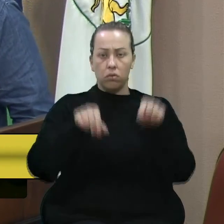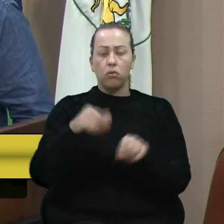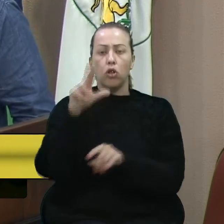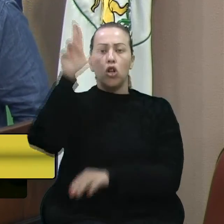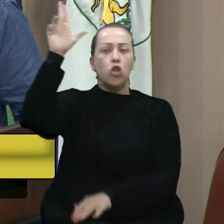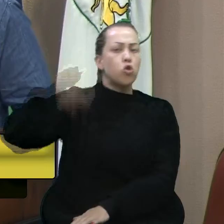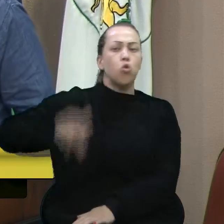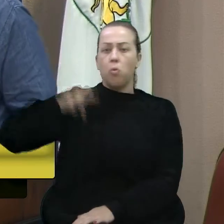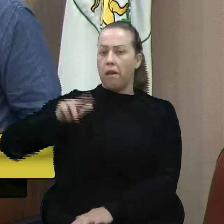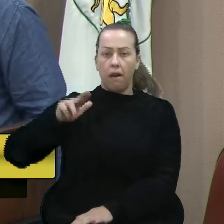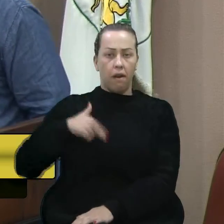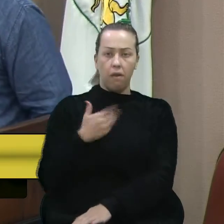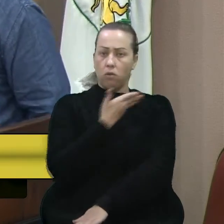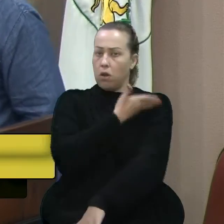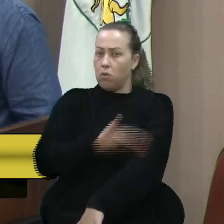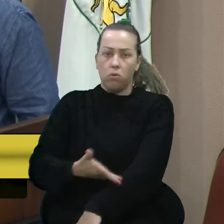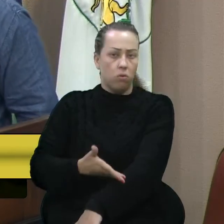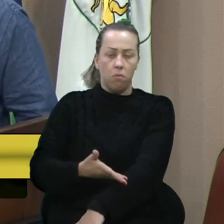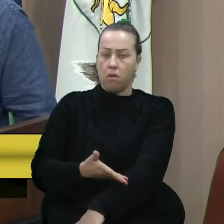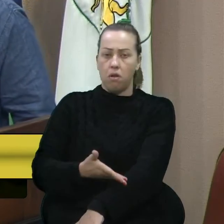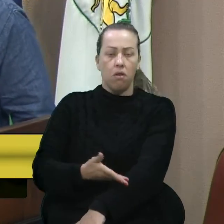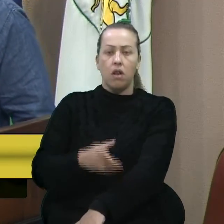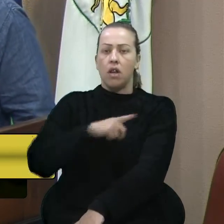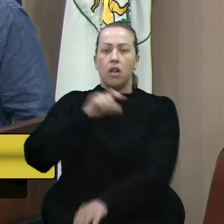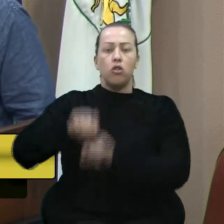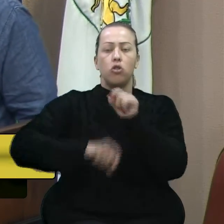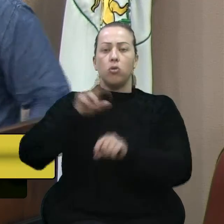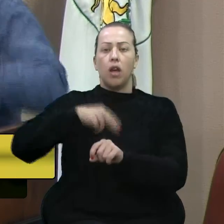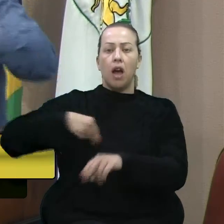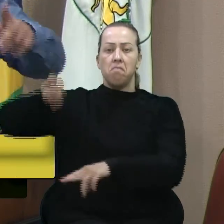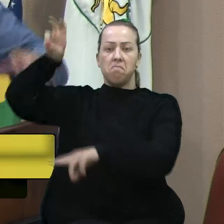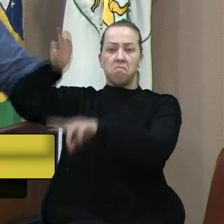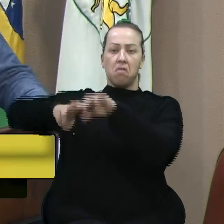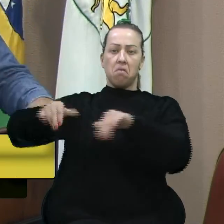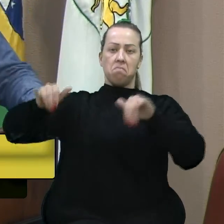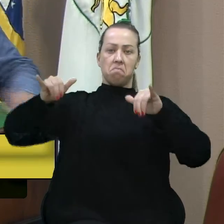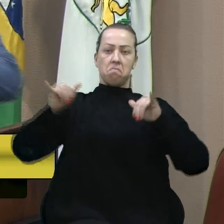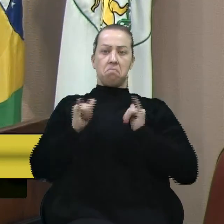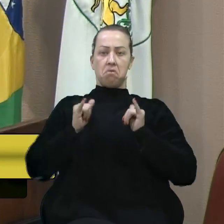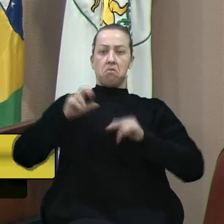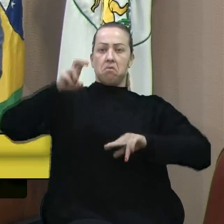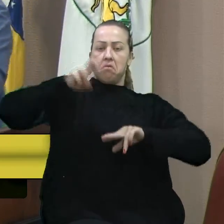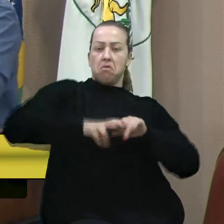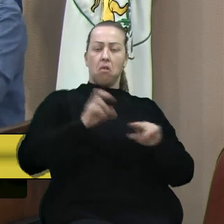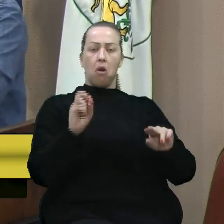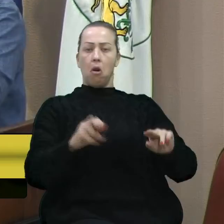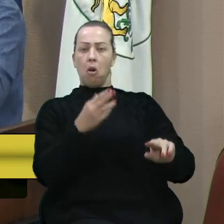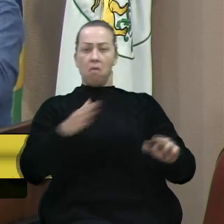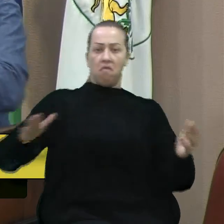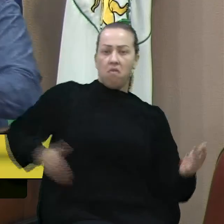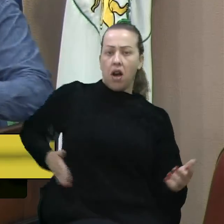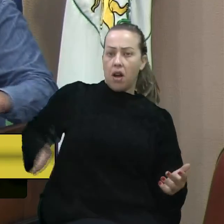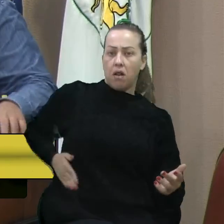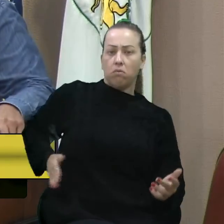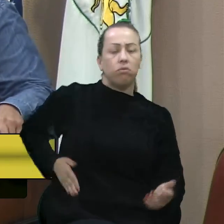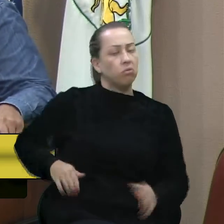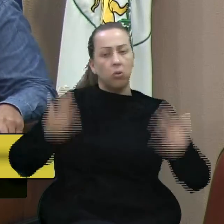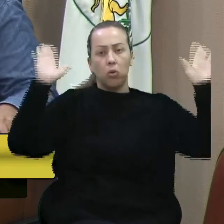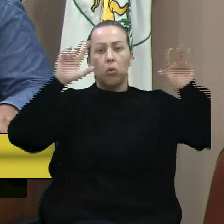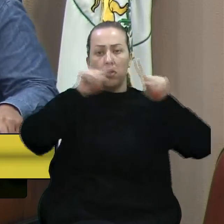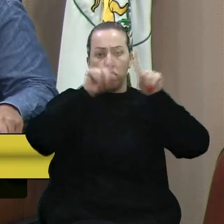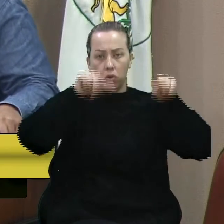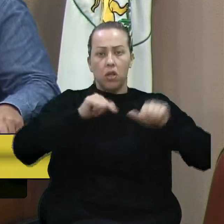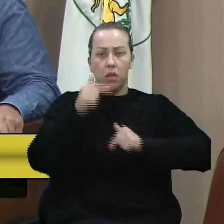jamais, ou seja, não tem o costume de botar pé em cima de cadeira ou de banco ou de vagabundear. Funcionário